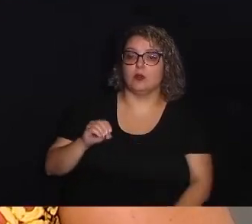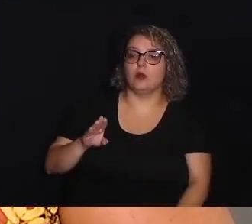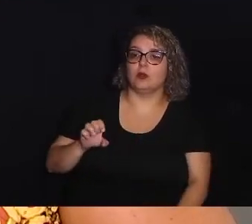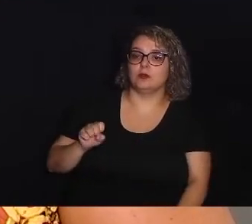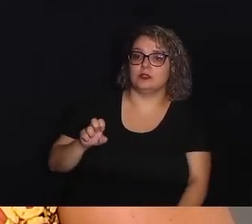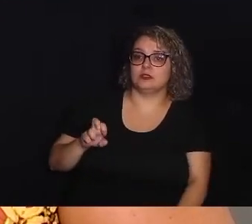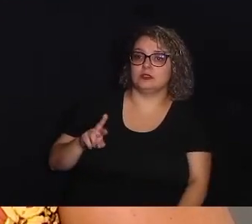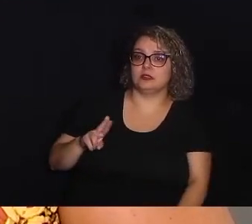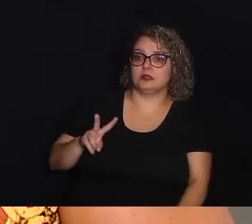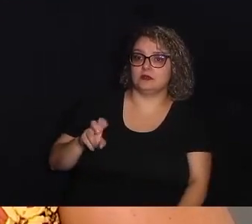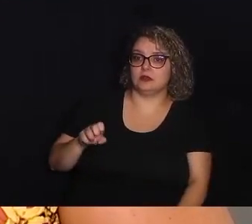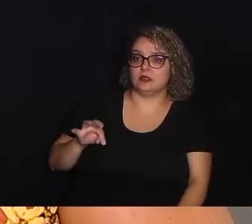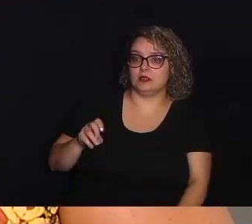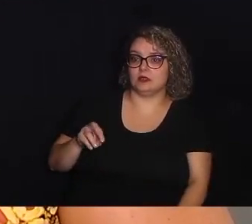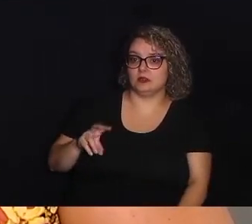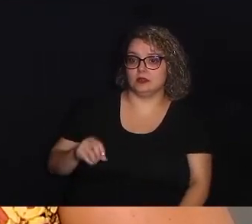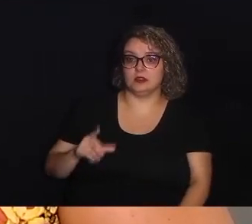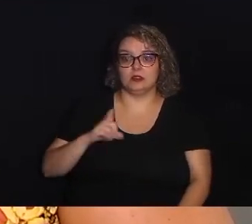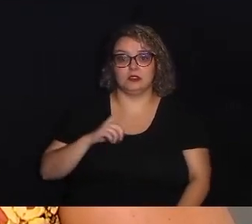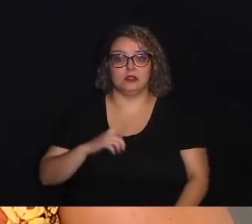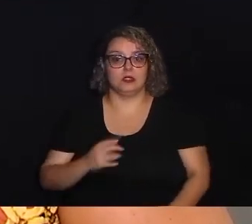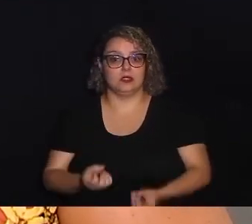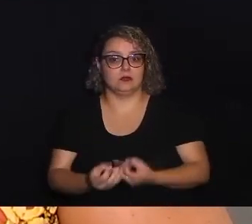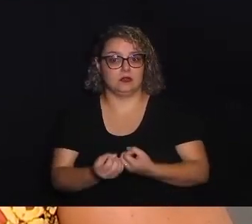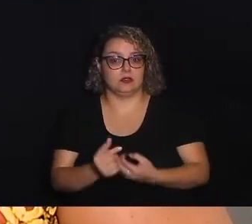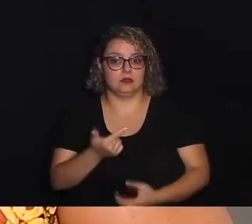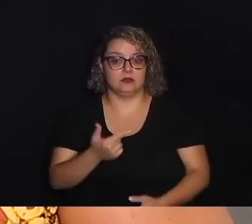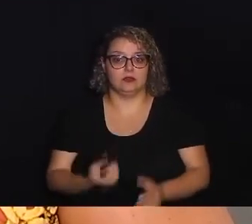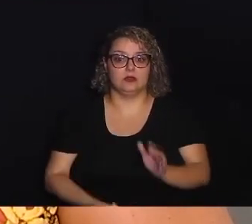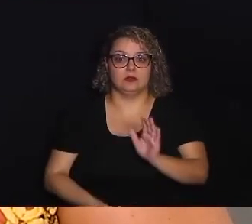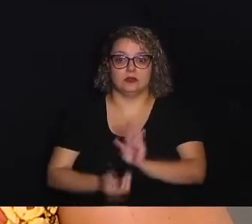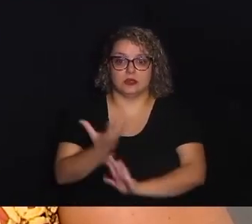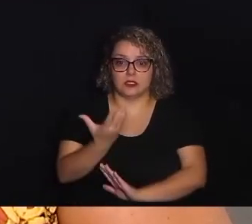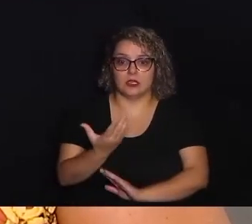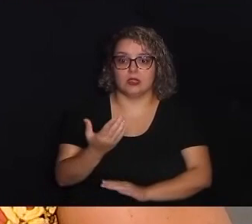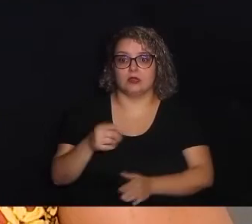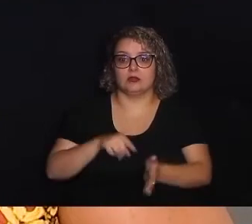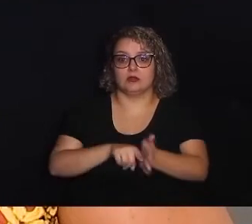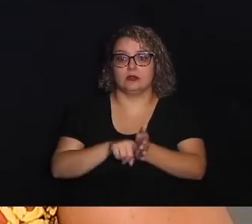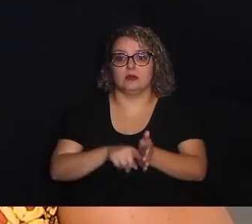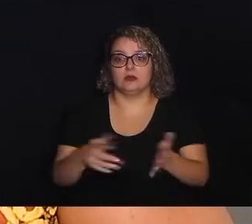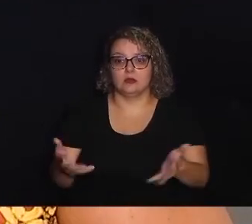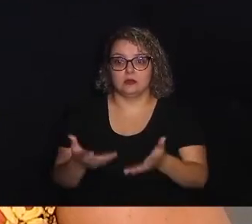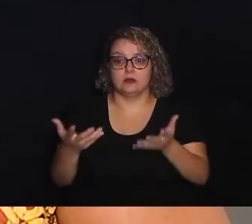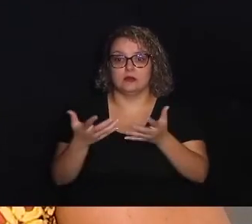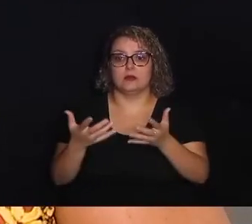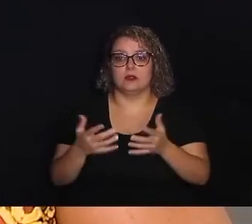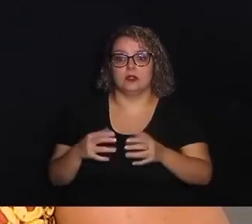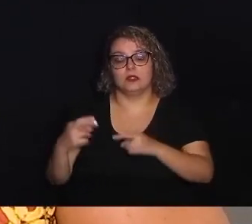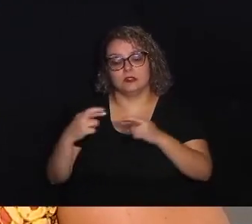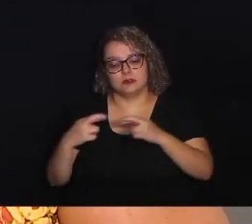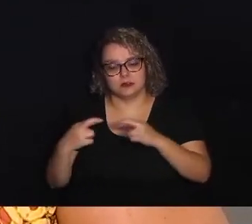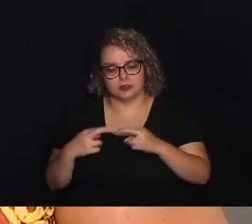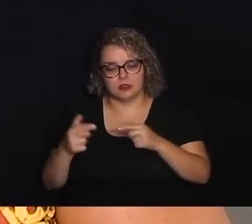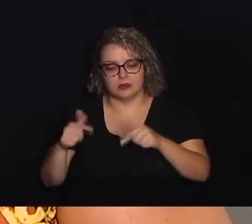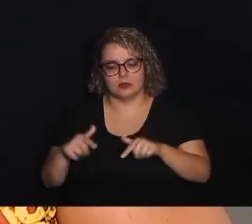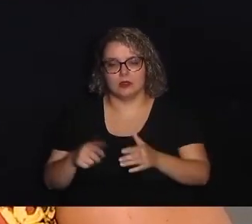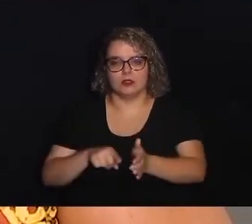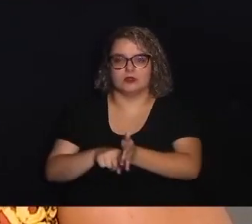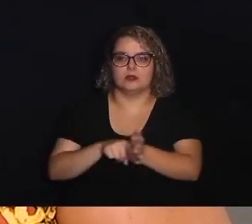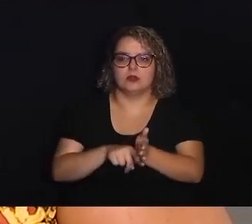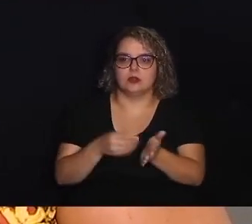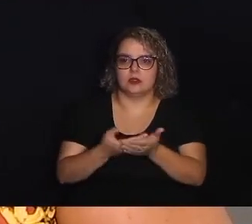fazer um Observatório termos dados sem se constituir a pesquisa para alimentar